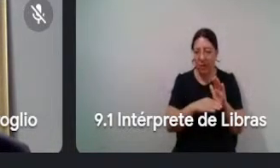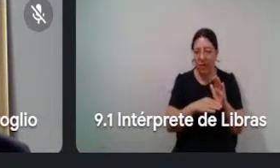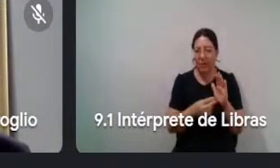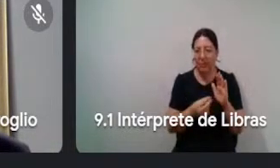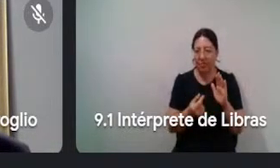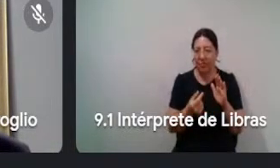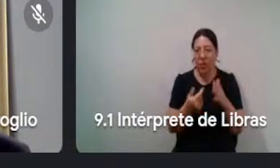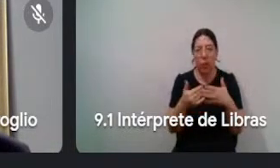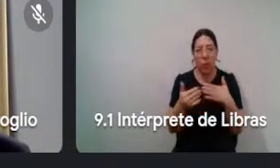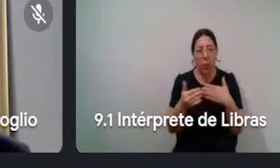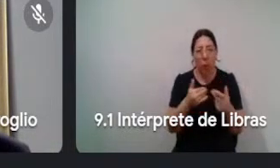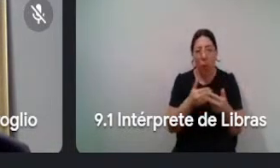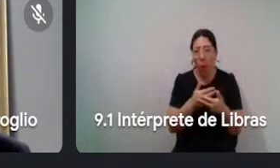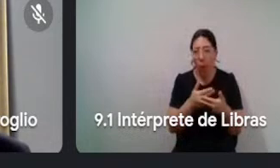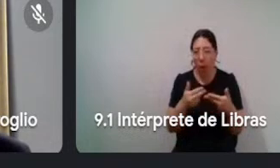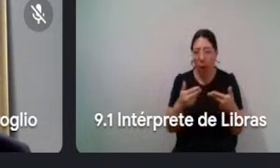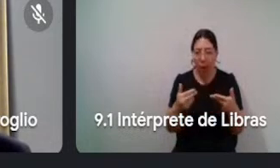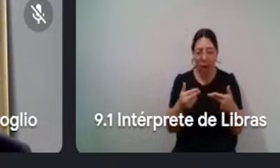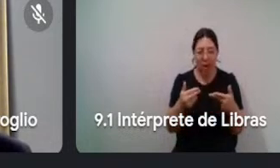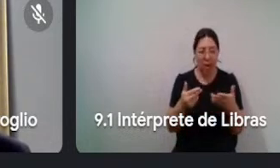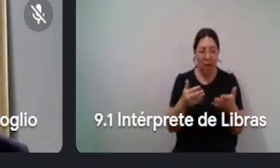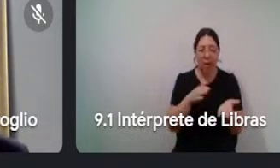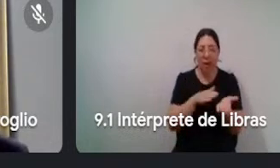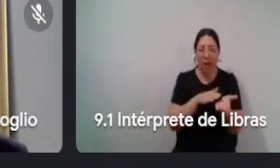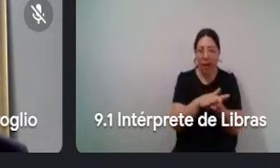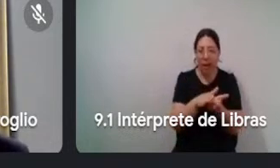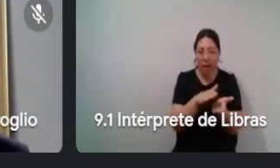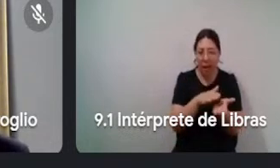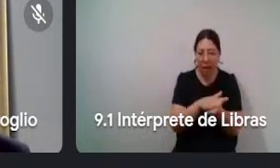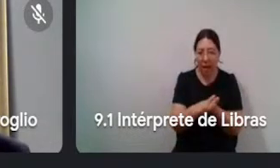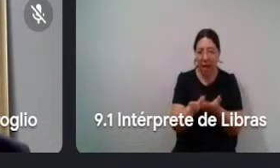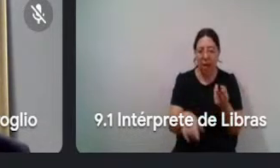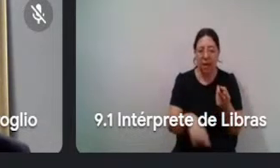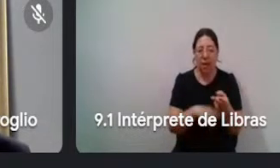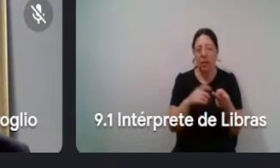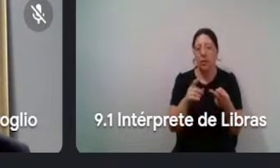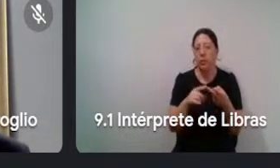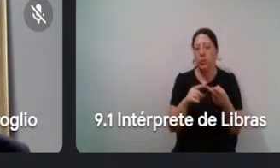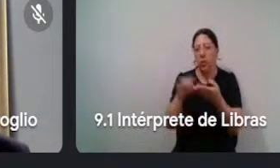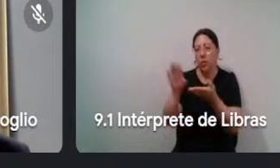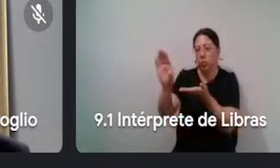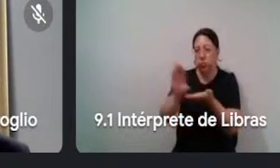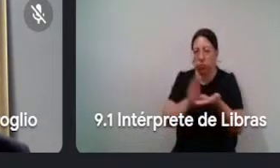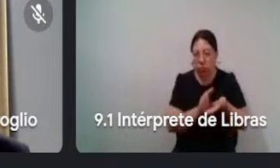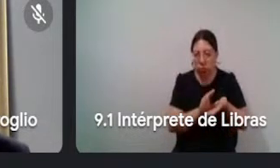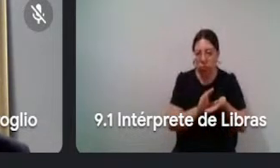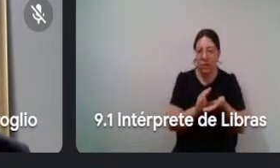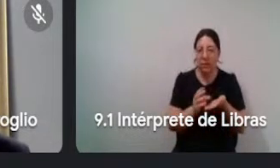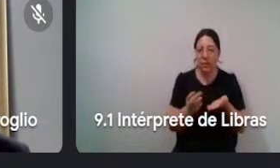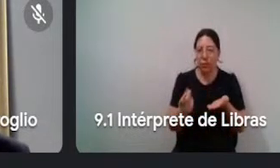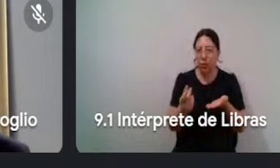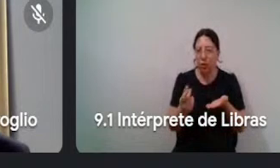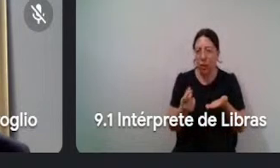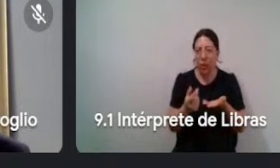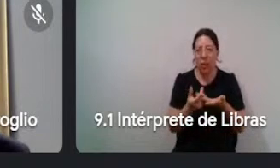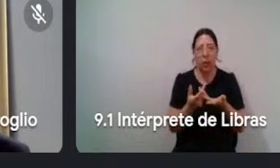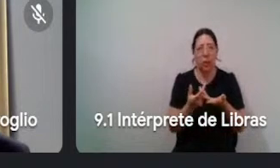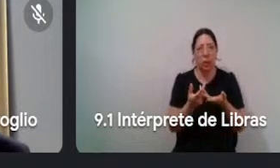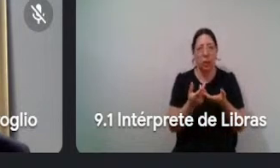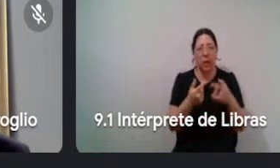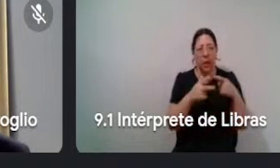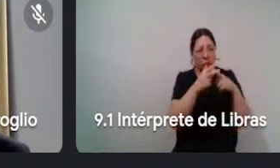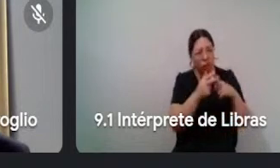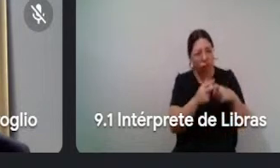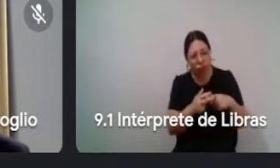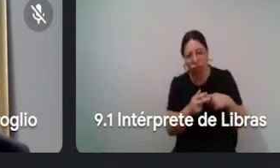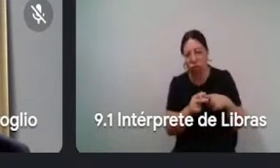de gasto ou mesmo receitas estimáveis em dinheiro, seja com a manutenção e o